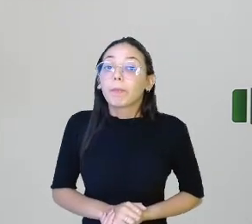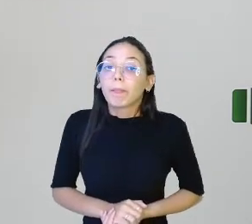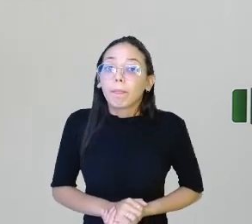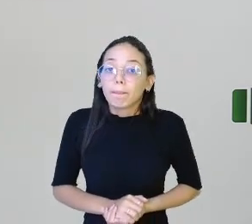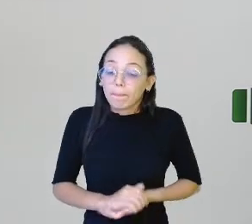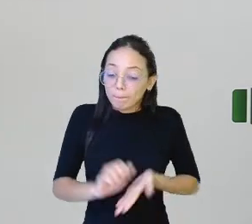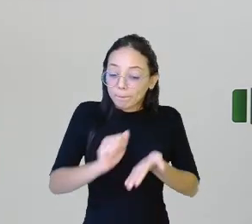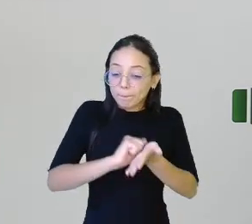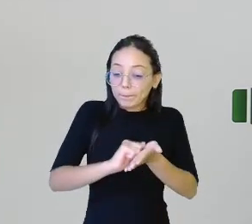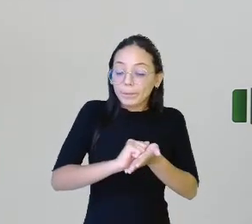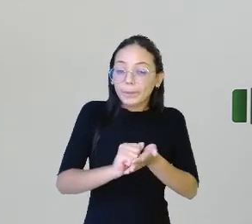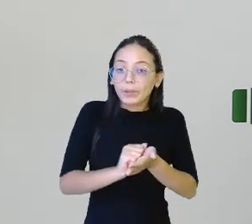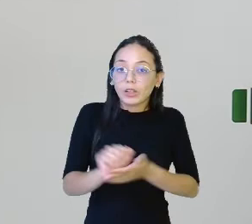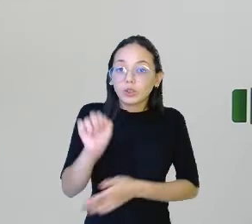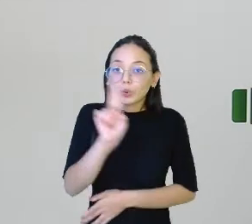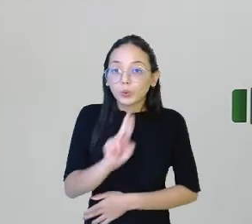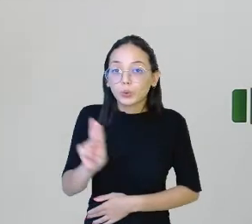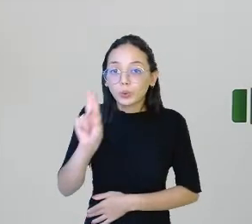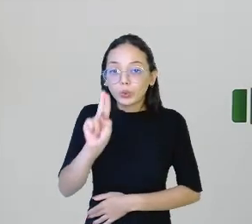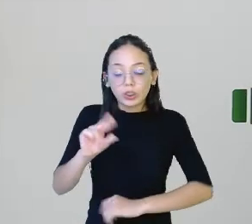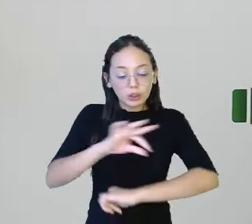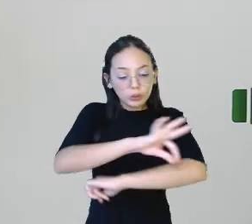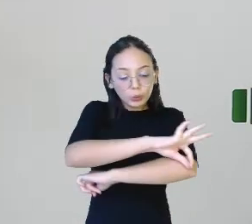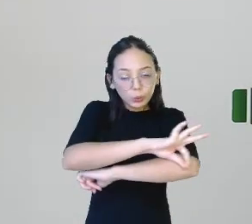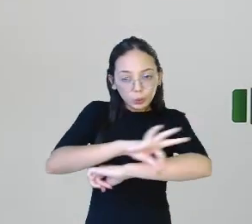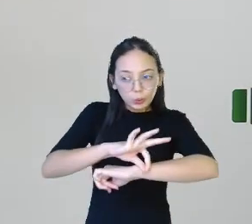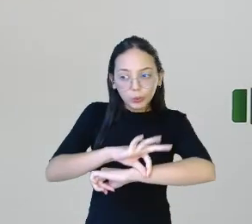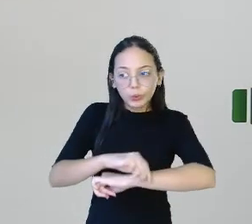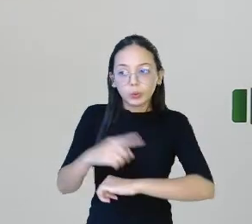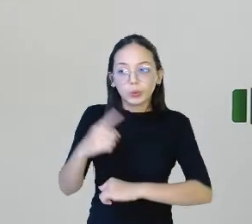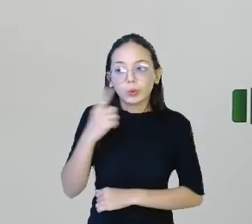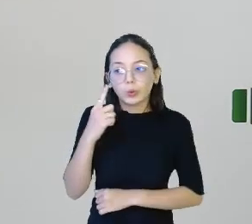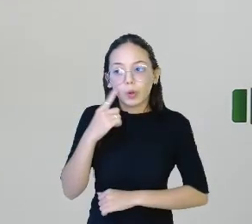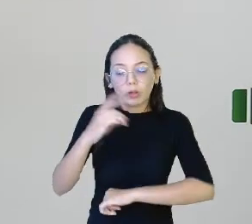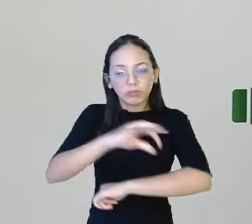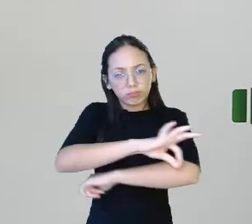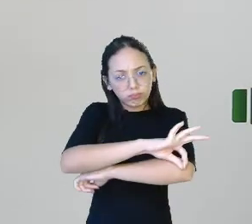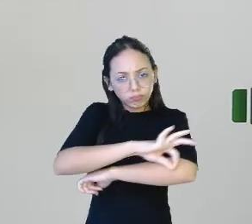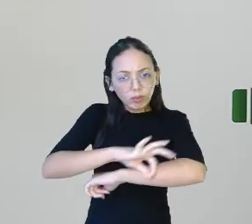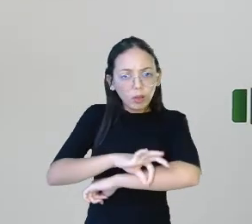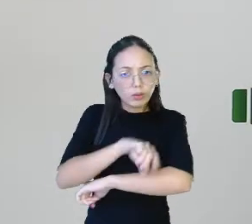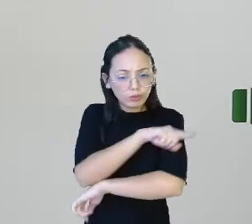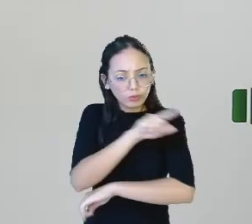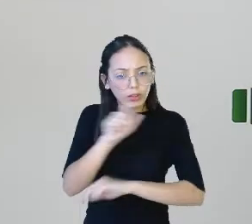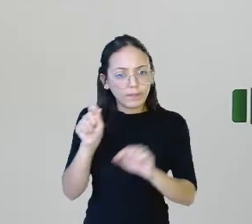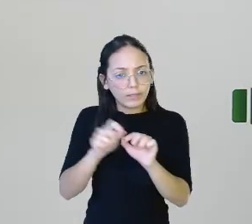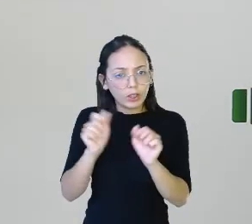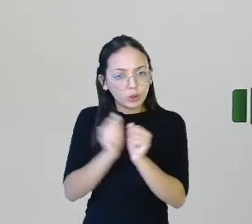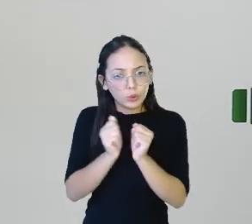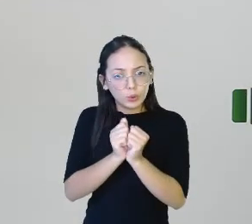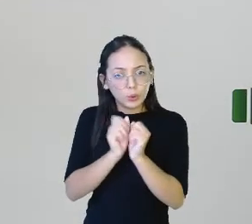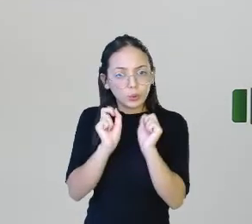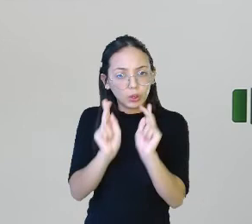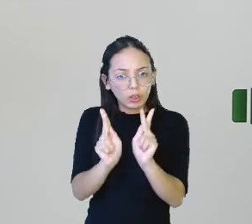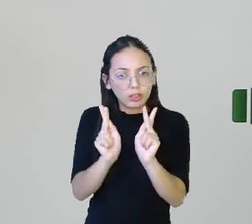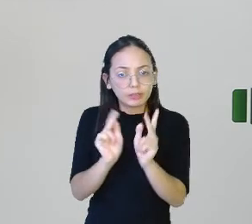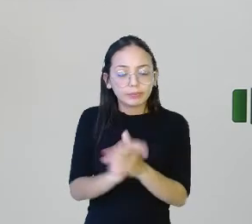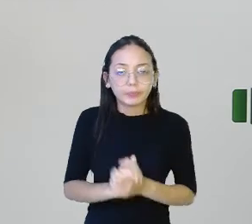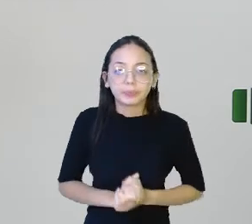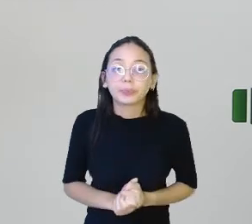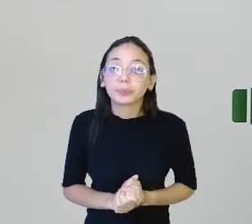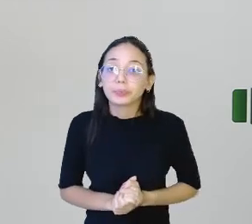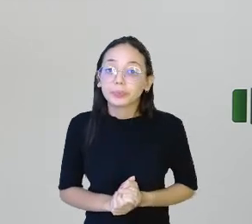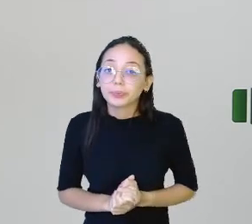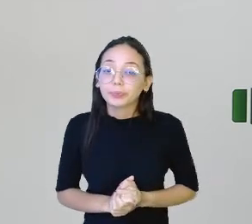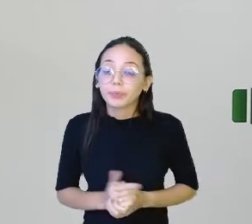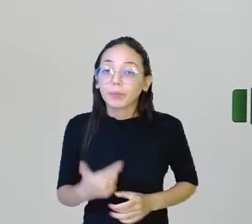borracha, utilizando a minha régua, ó, régua convencional. Faz aí junto comigo, eu conto com a sua participação. Eu